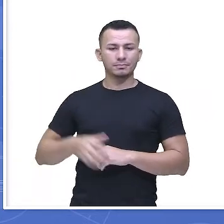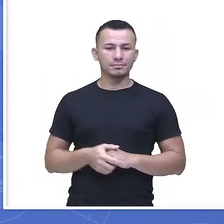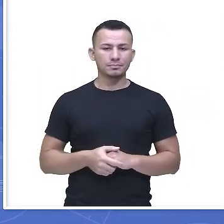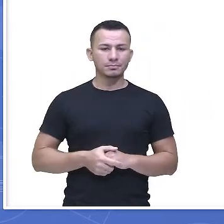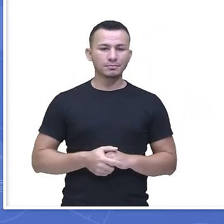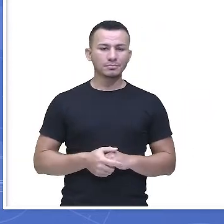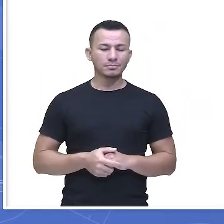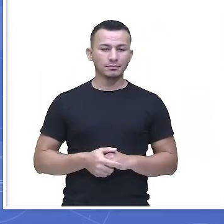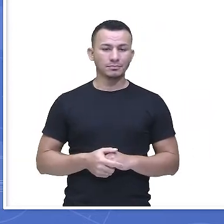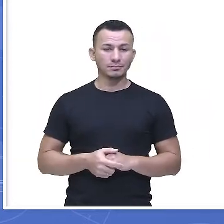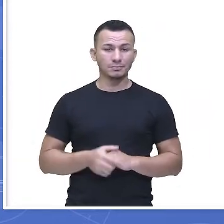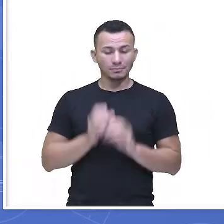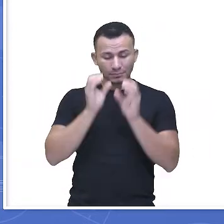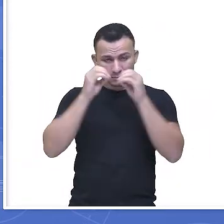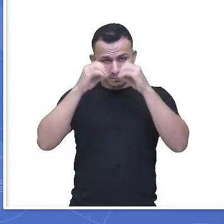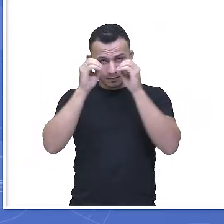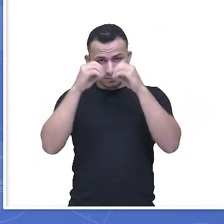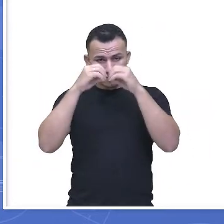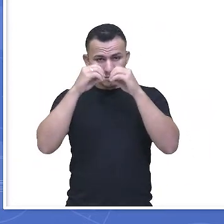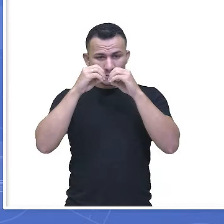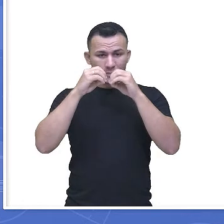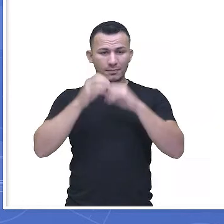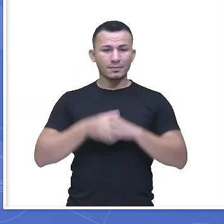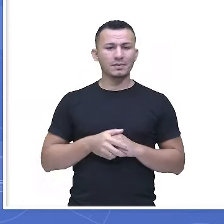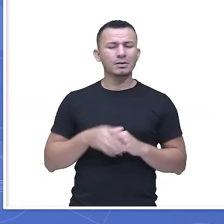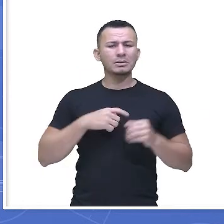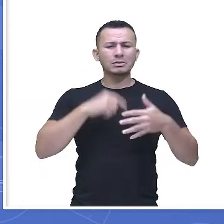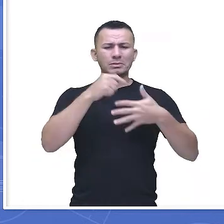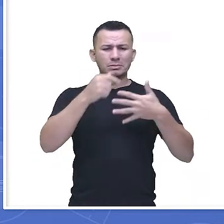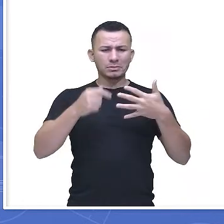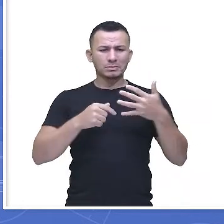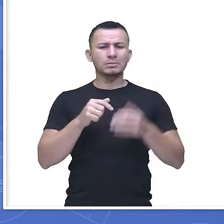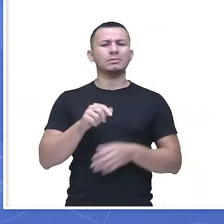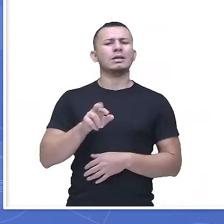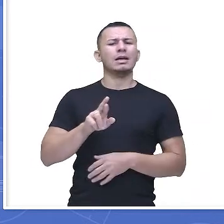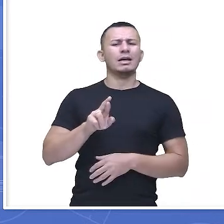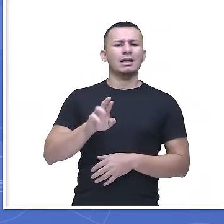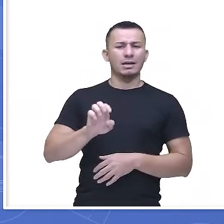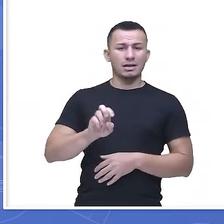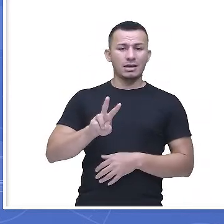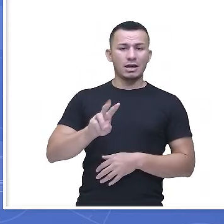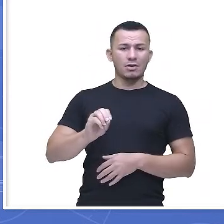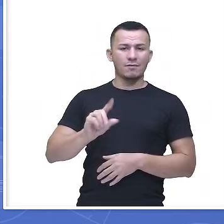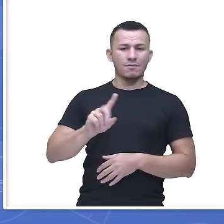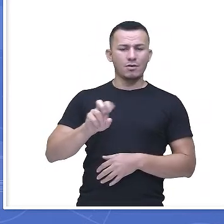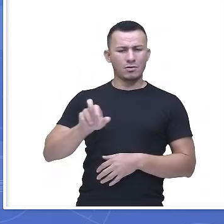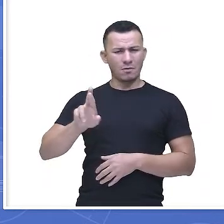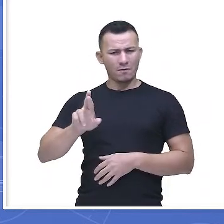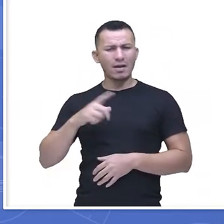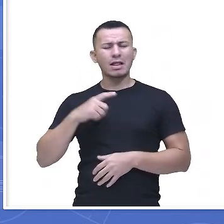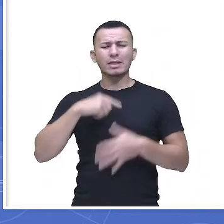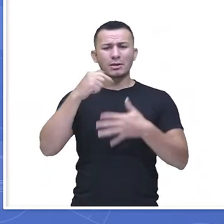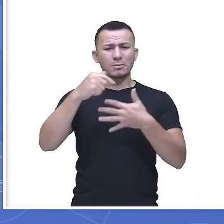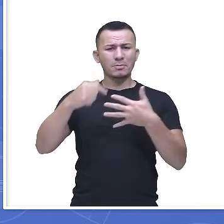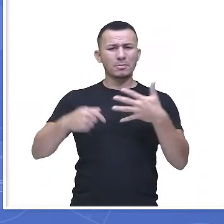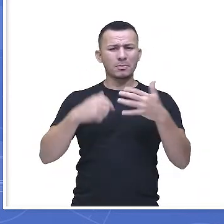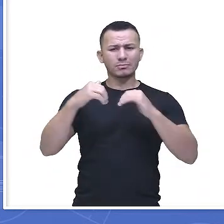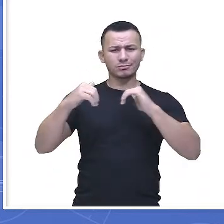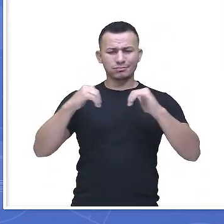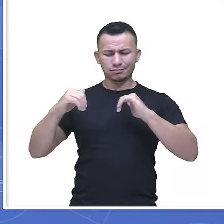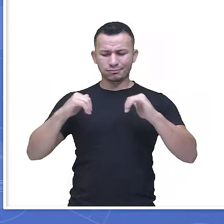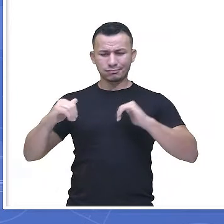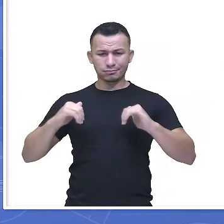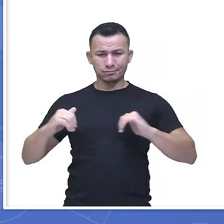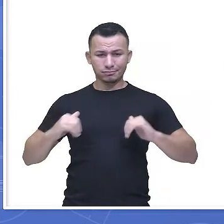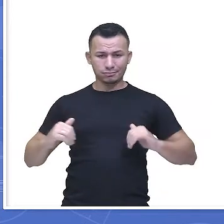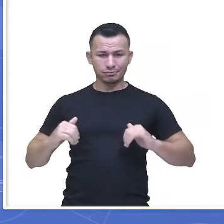Você vai ter aí a ocular, o revólver, o braço, o macrométrico, micrométrico, platina, condensador